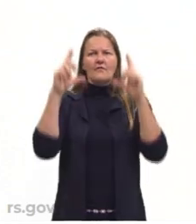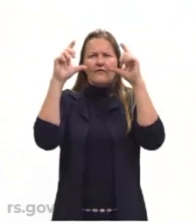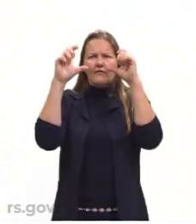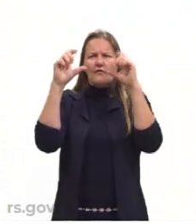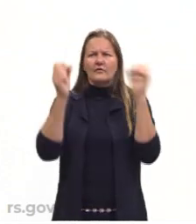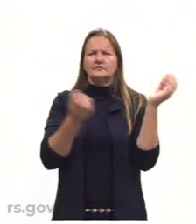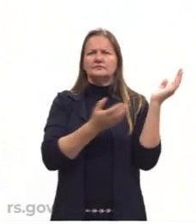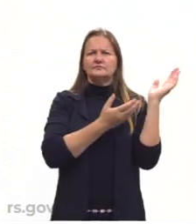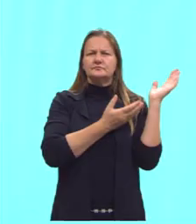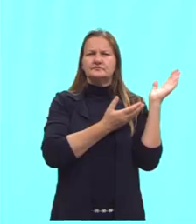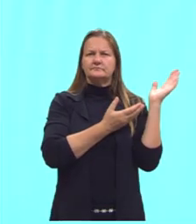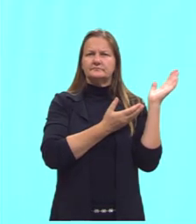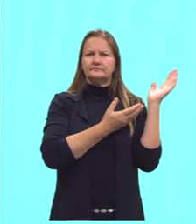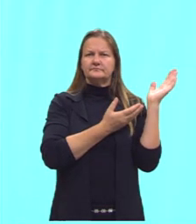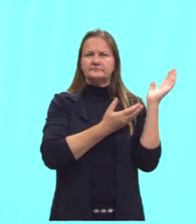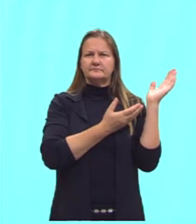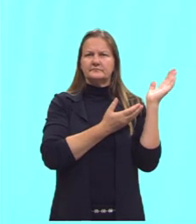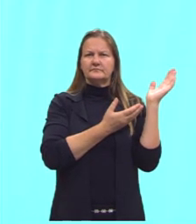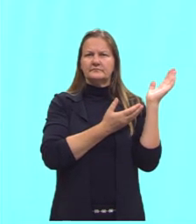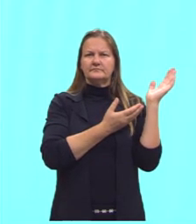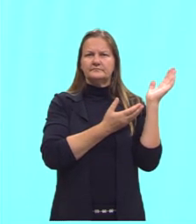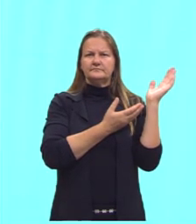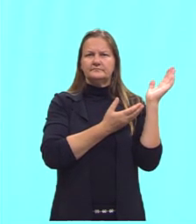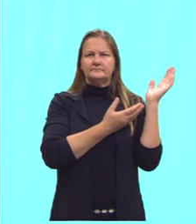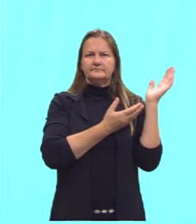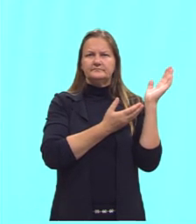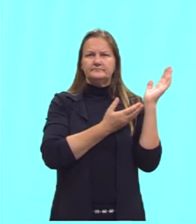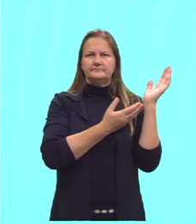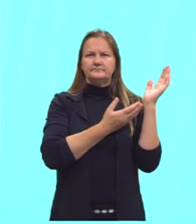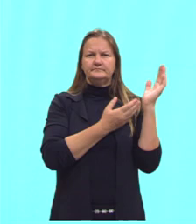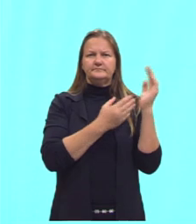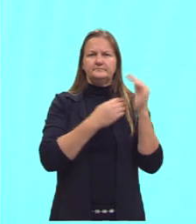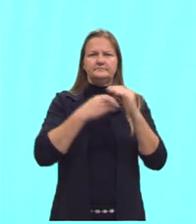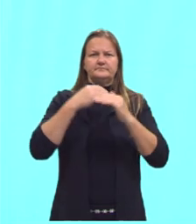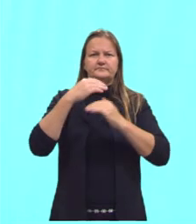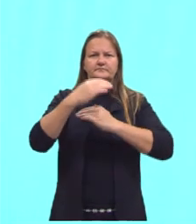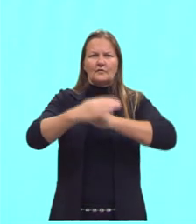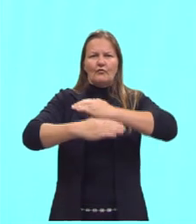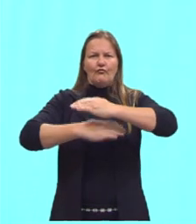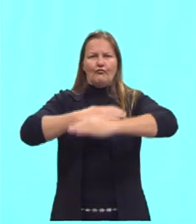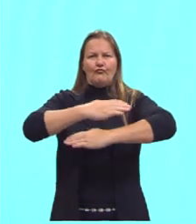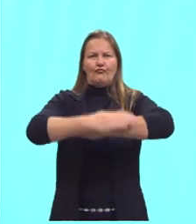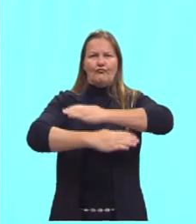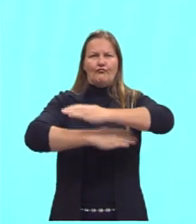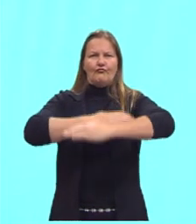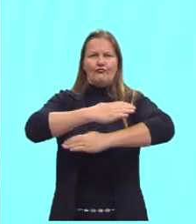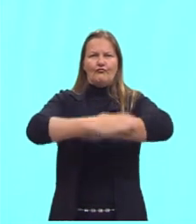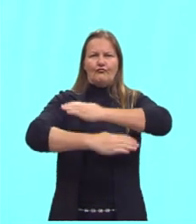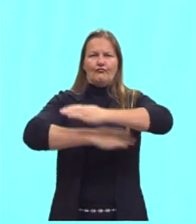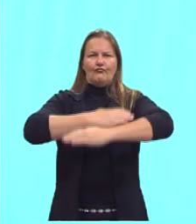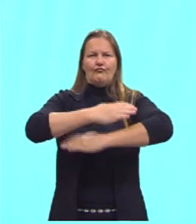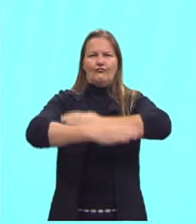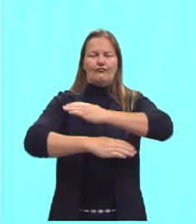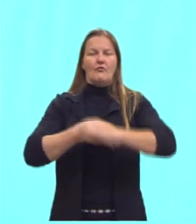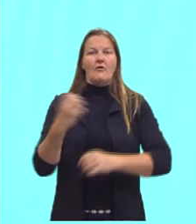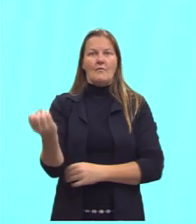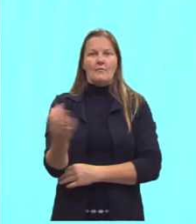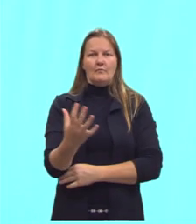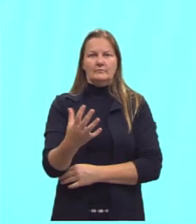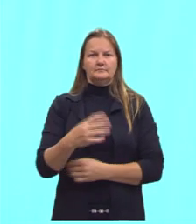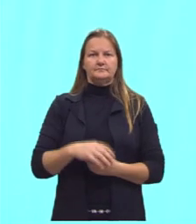imagem aqui para vocês né olha lá nós vamos ficar vendo bem de Oi Ué como é que a agricultura nos dias de hoje ó